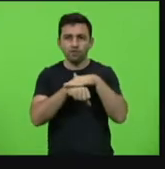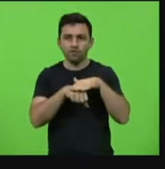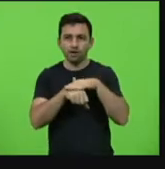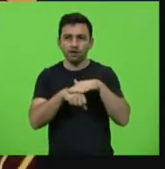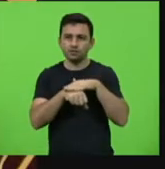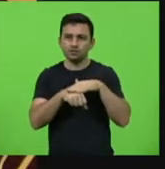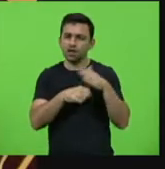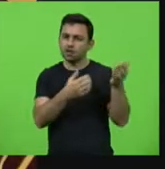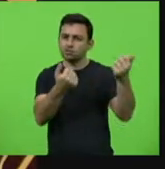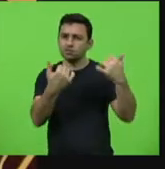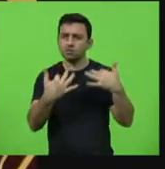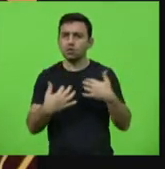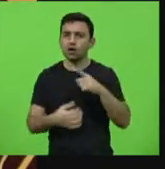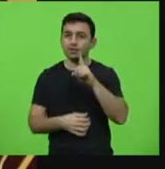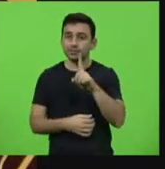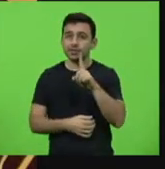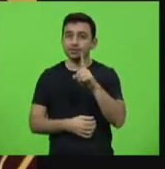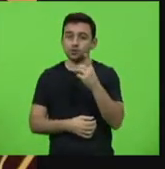Alba, serão